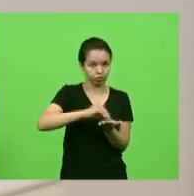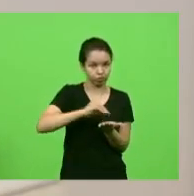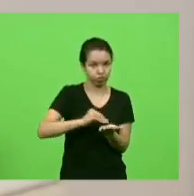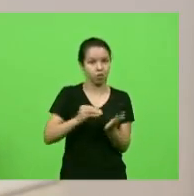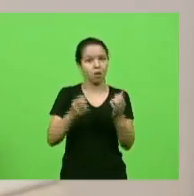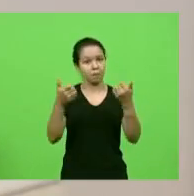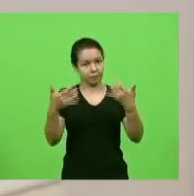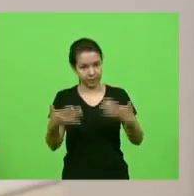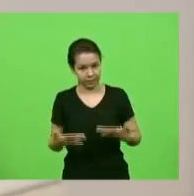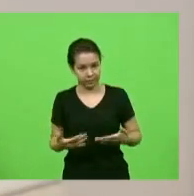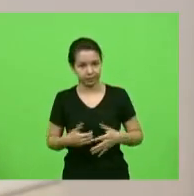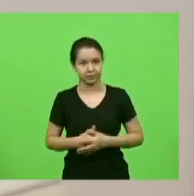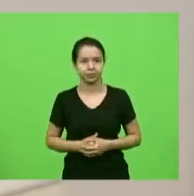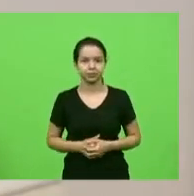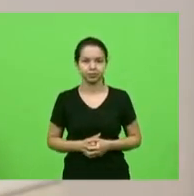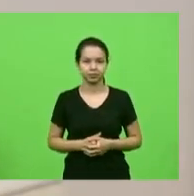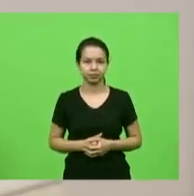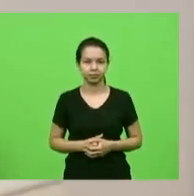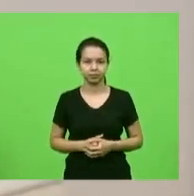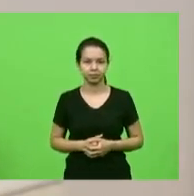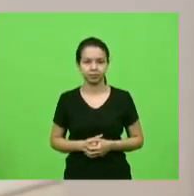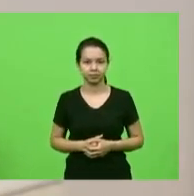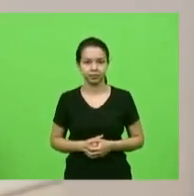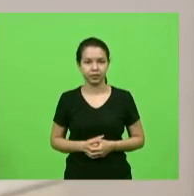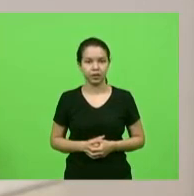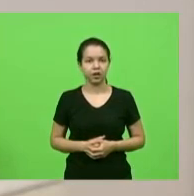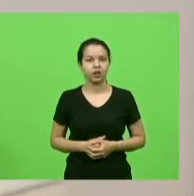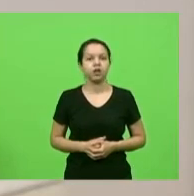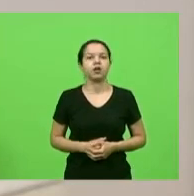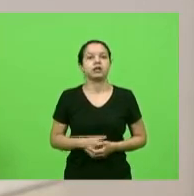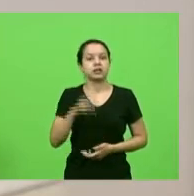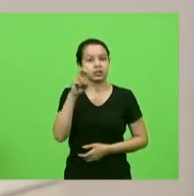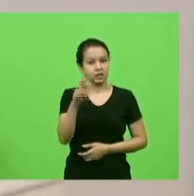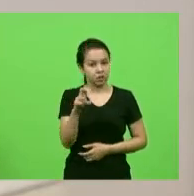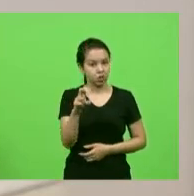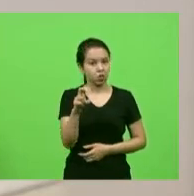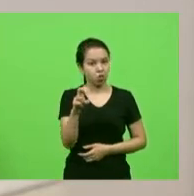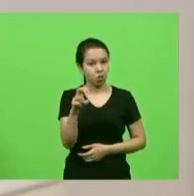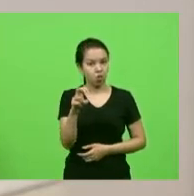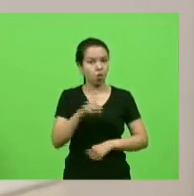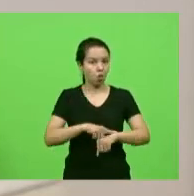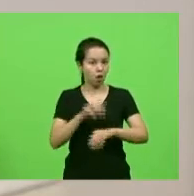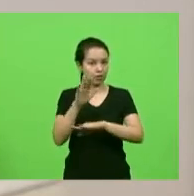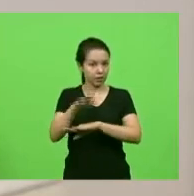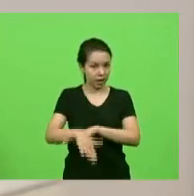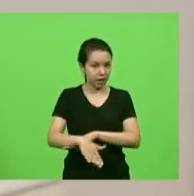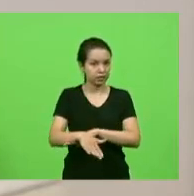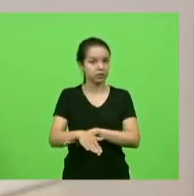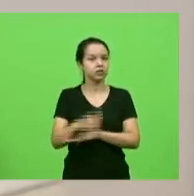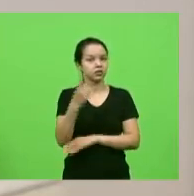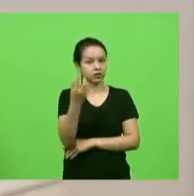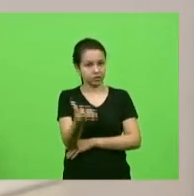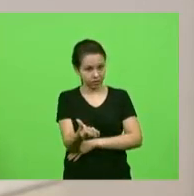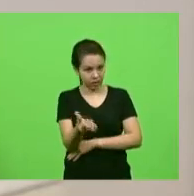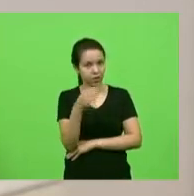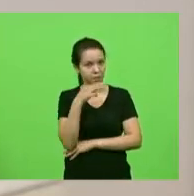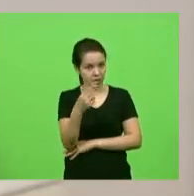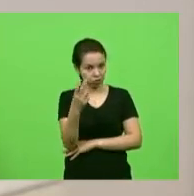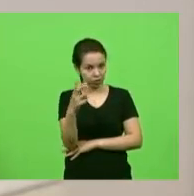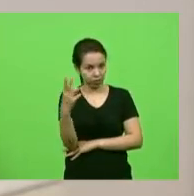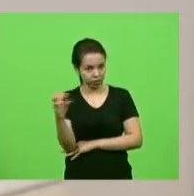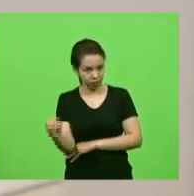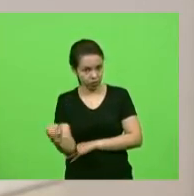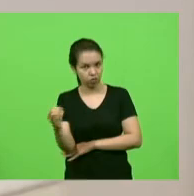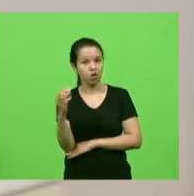Às 17h12 do dia 26/3/2020 ainda, os autos foram encaminhados à Superintendência de